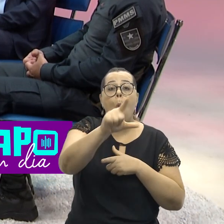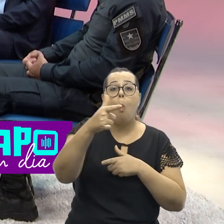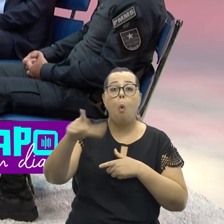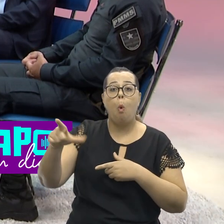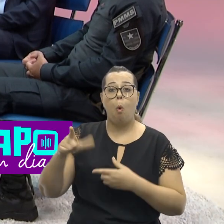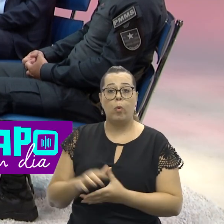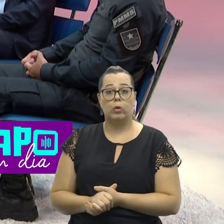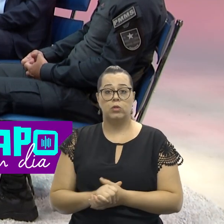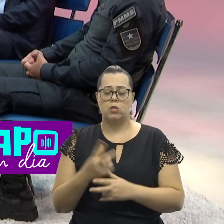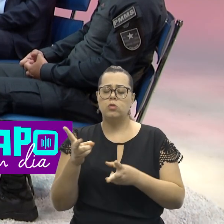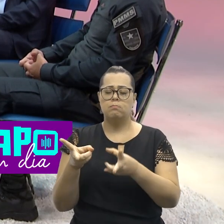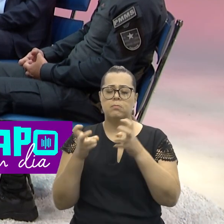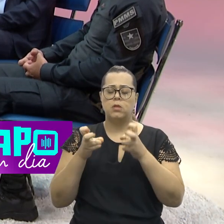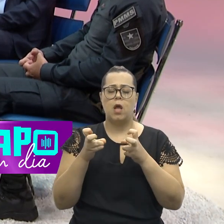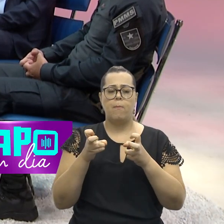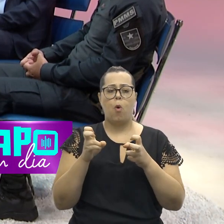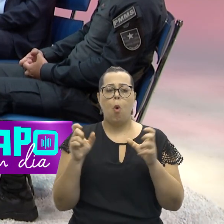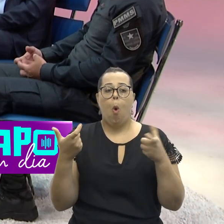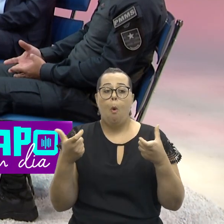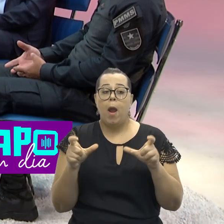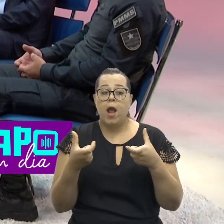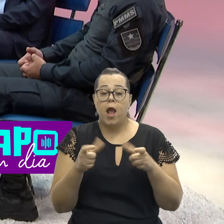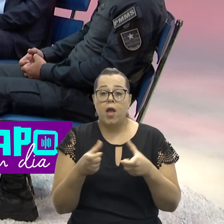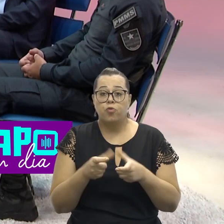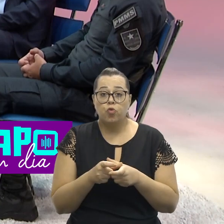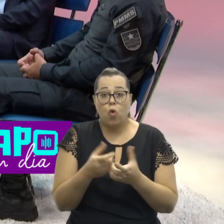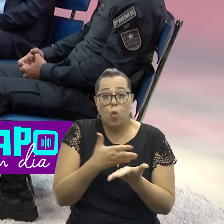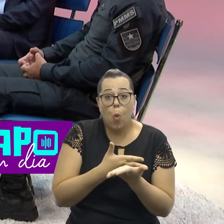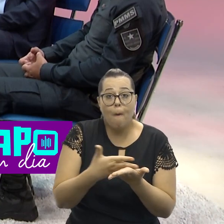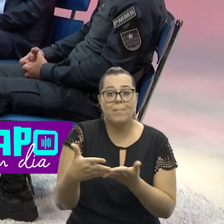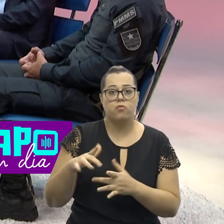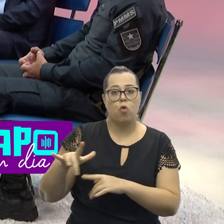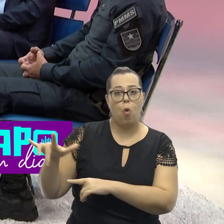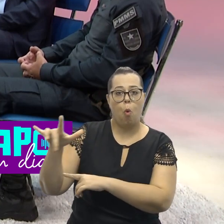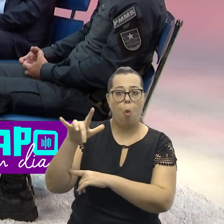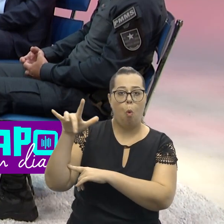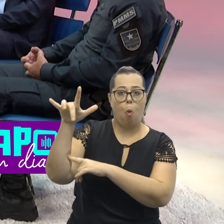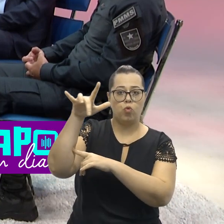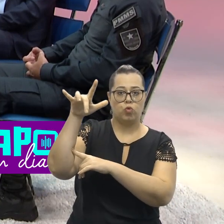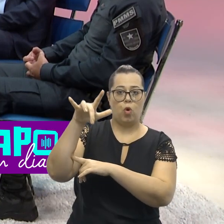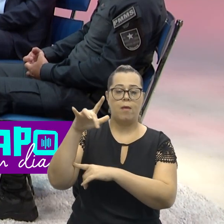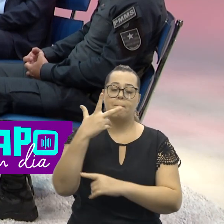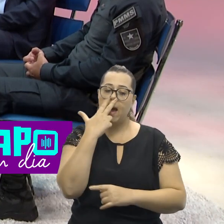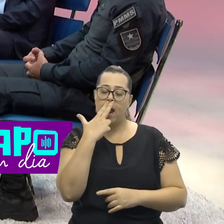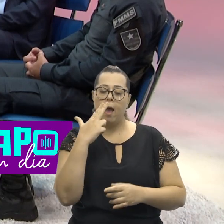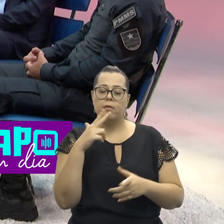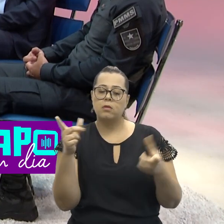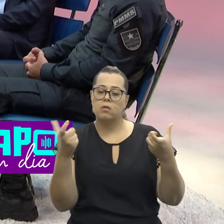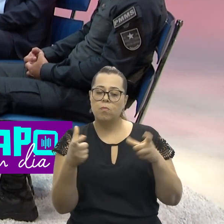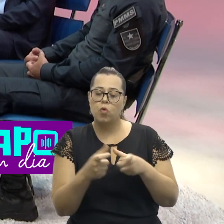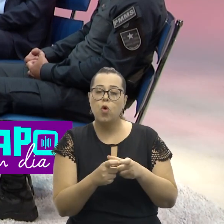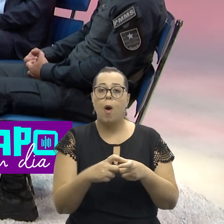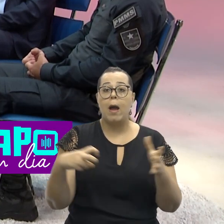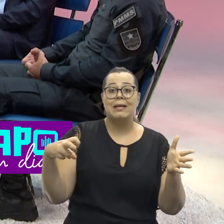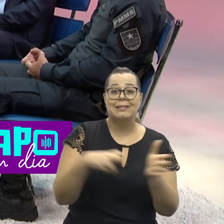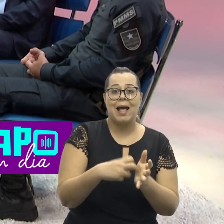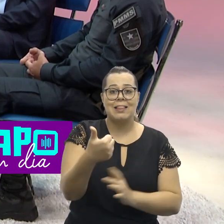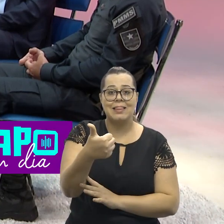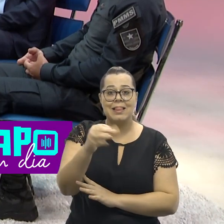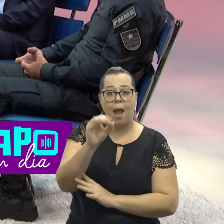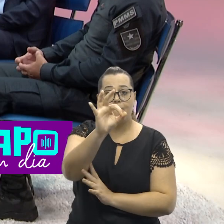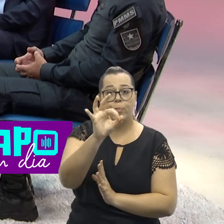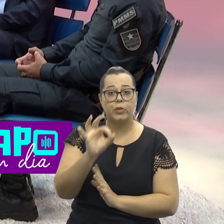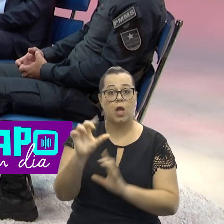gente já observou uma redução na quantidade de acidentes desde a vigência da implantação desse equipamento. Nós tivemos uma redução de cerca de 10% nos